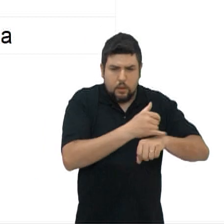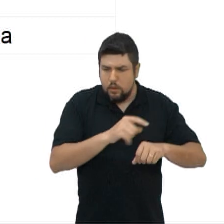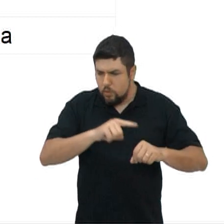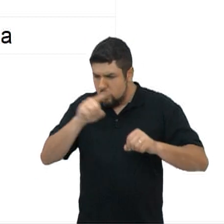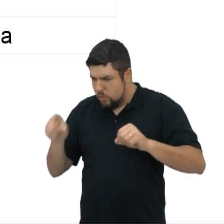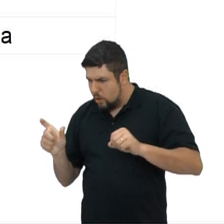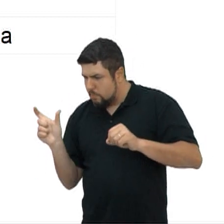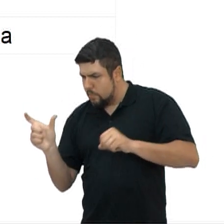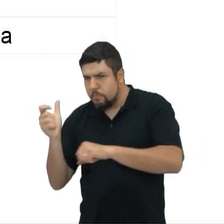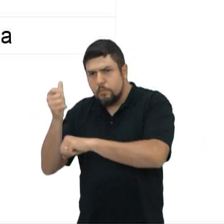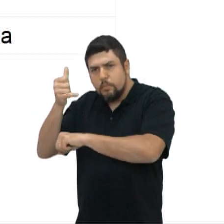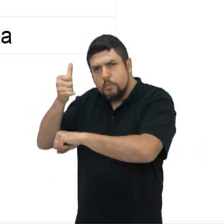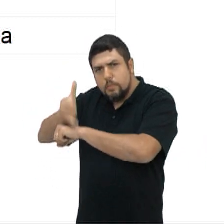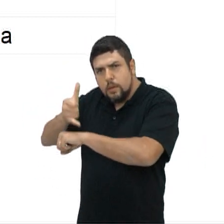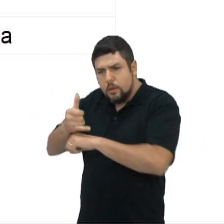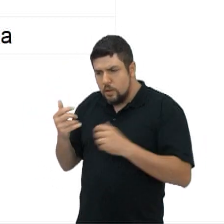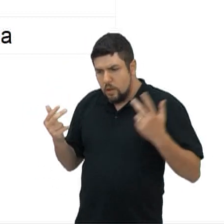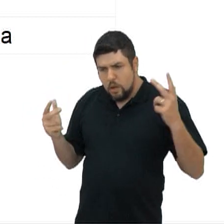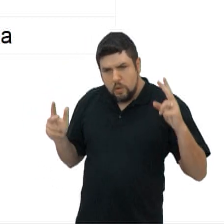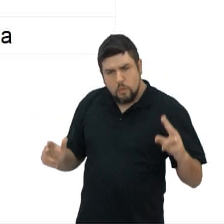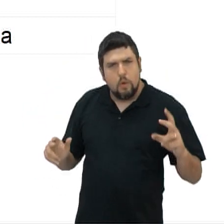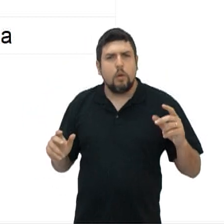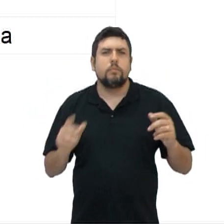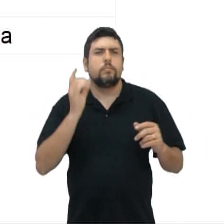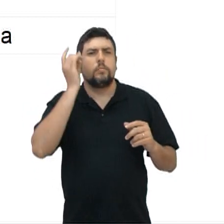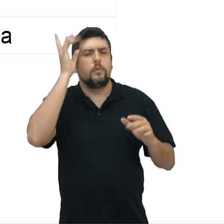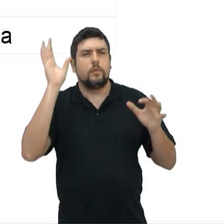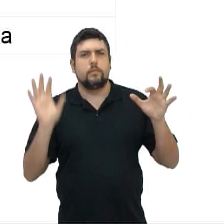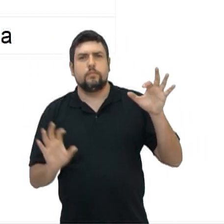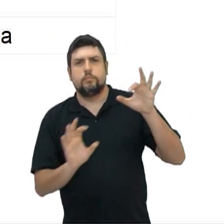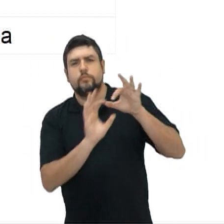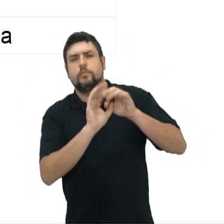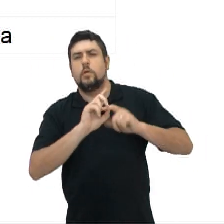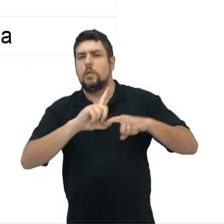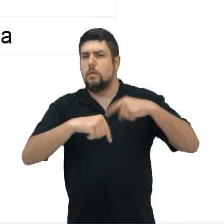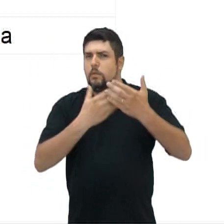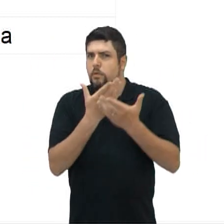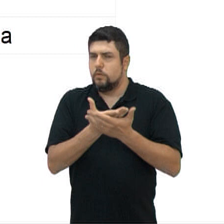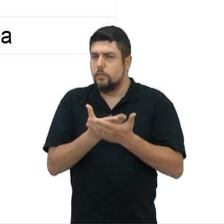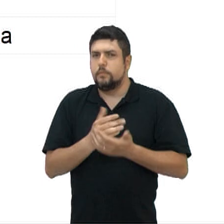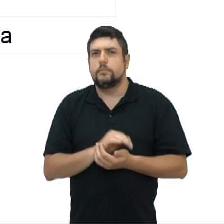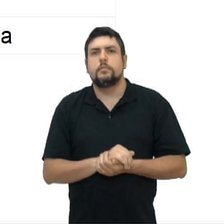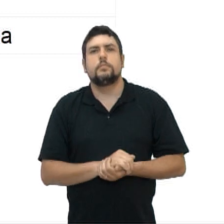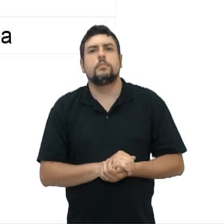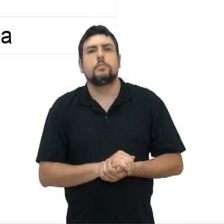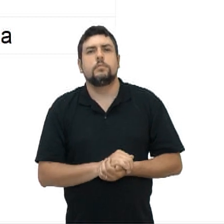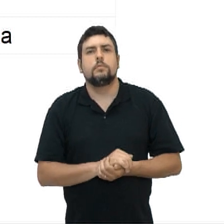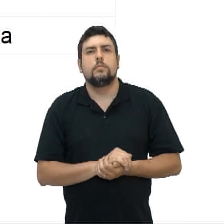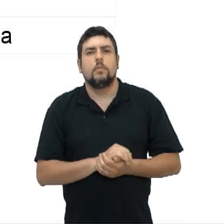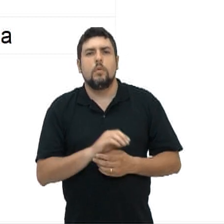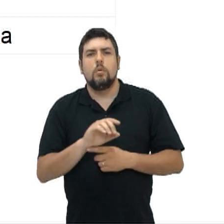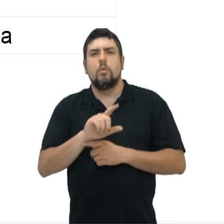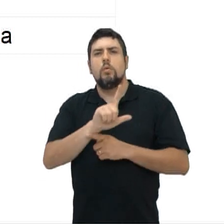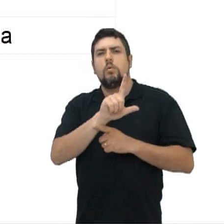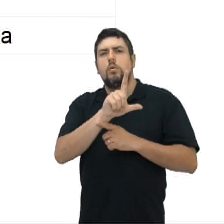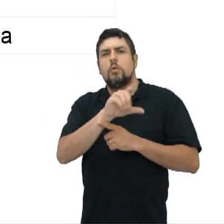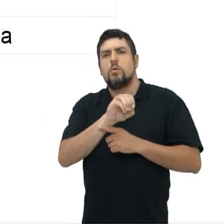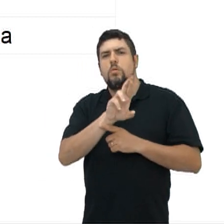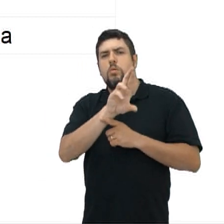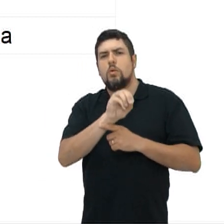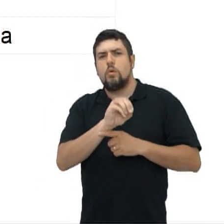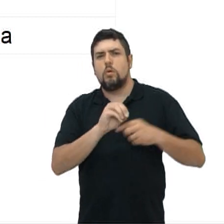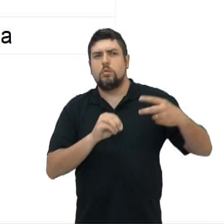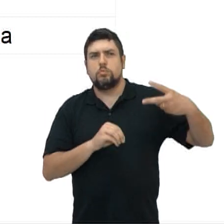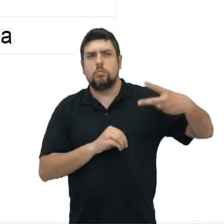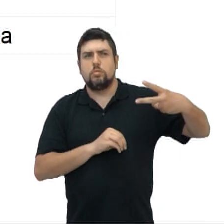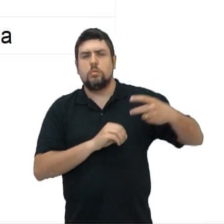trabalhar ainda sim as ligações metálicas com vocês. Entre átomos de cloro, galera, qual é o tipo